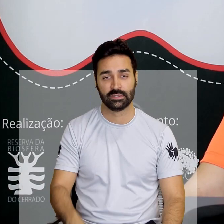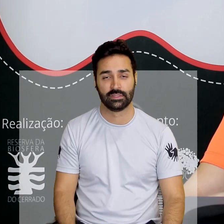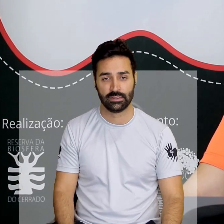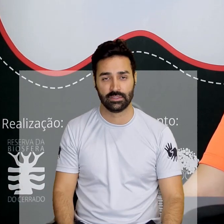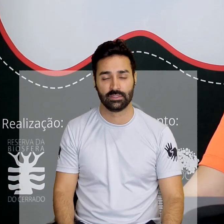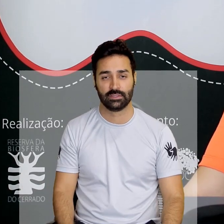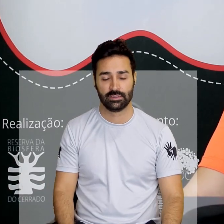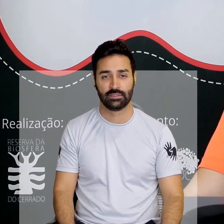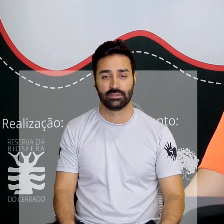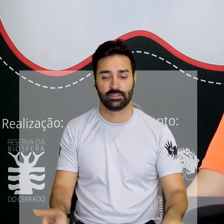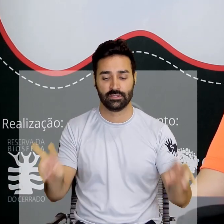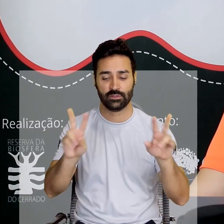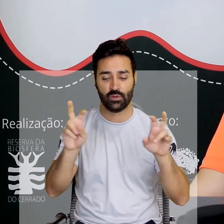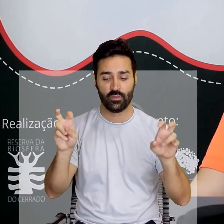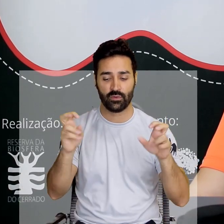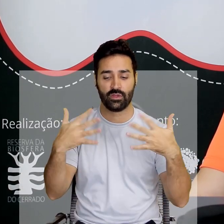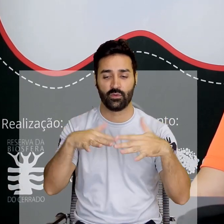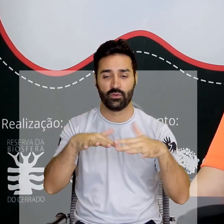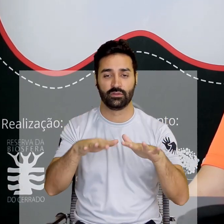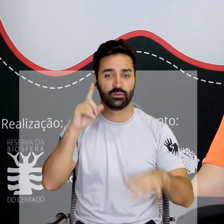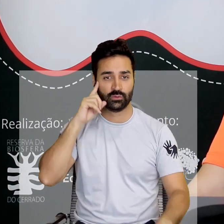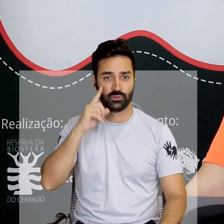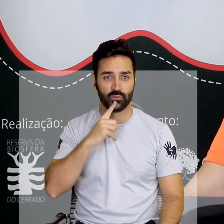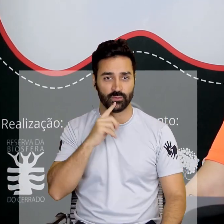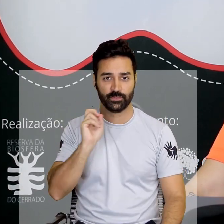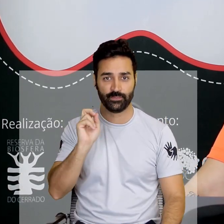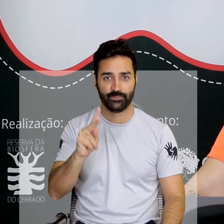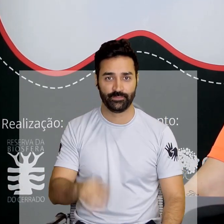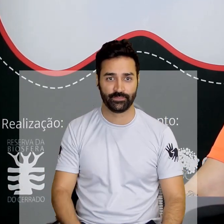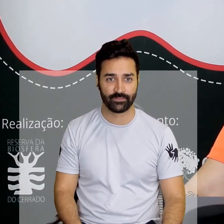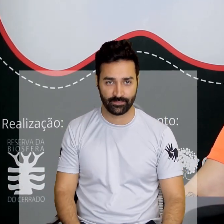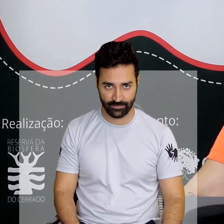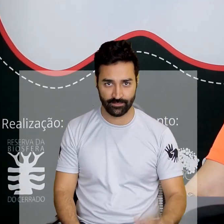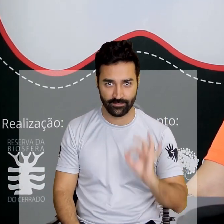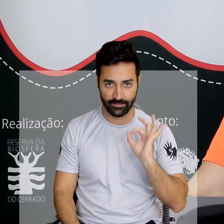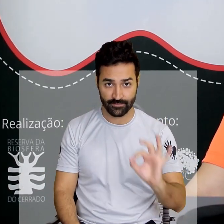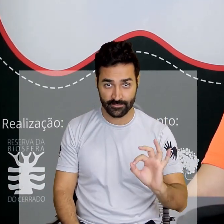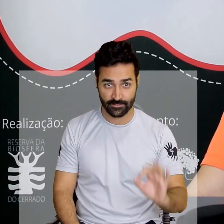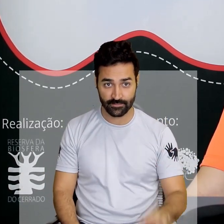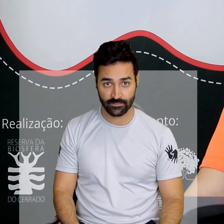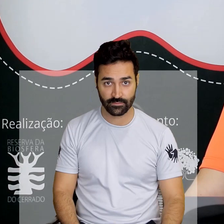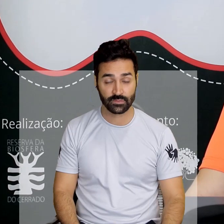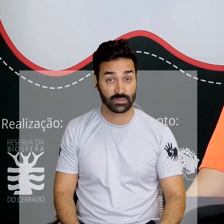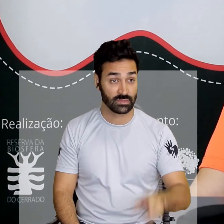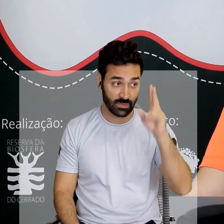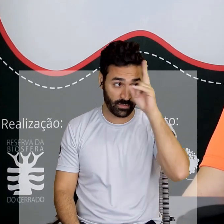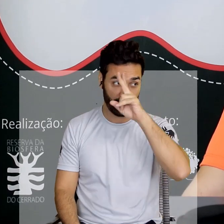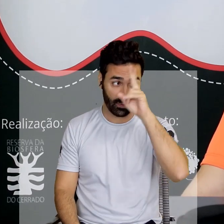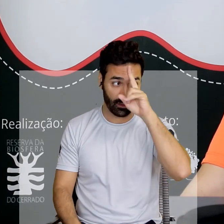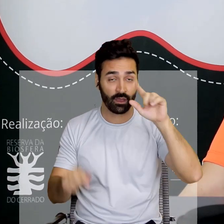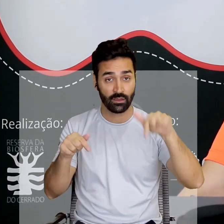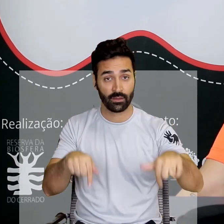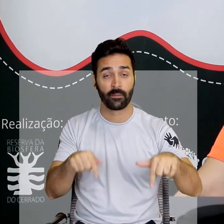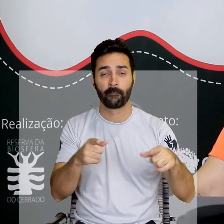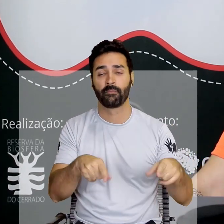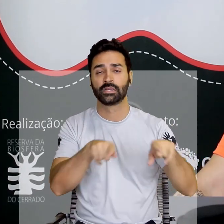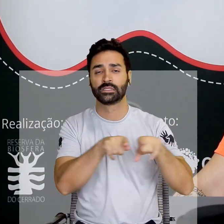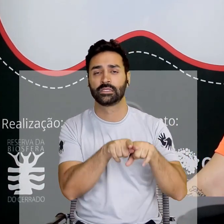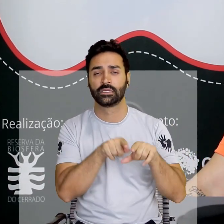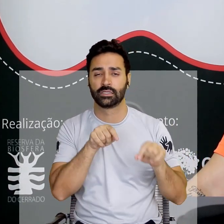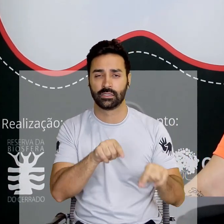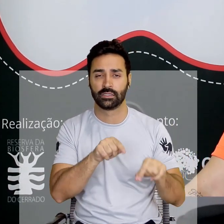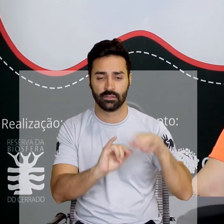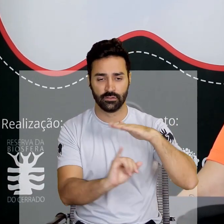Com tópicos em Libras, inclusão, surdez e inclusão. Certo? Lembrando que essa é uma parceria